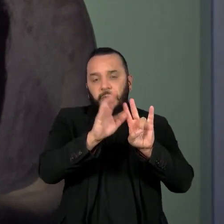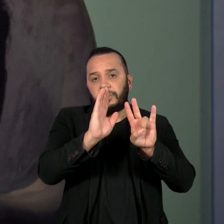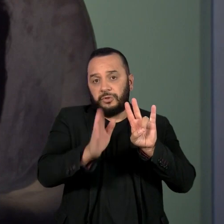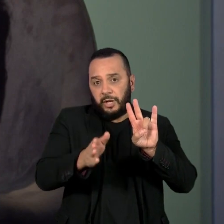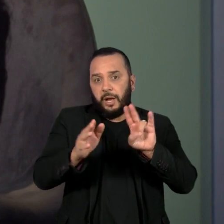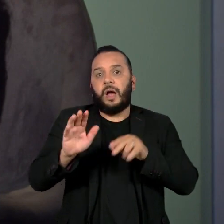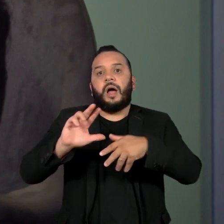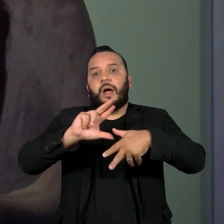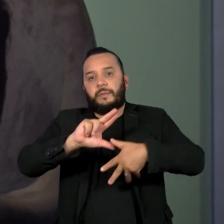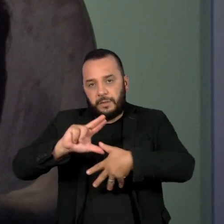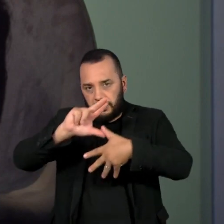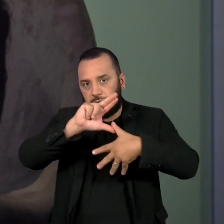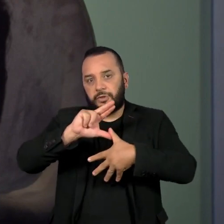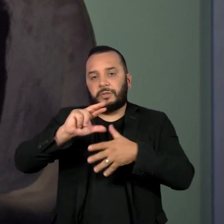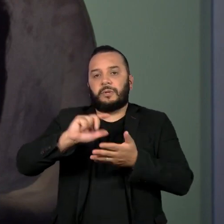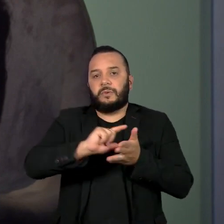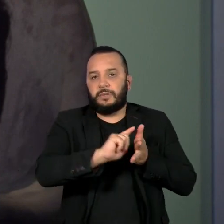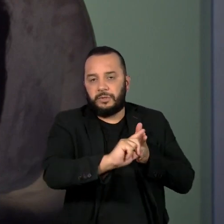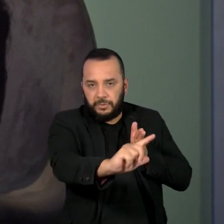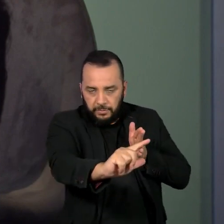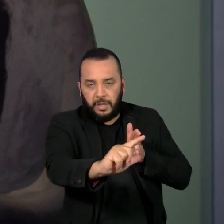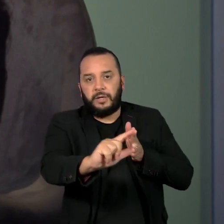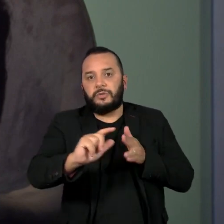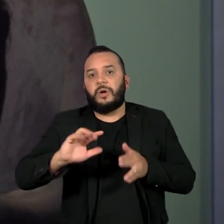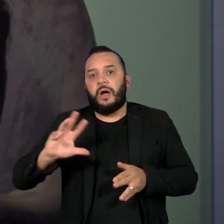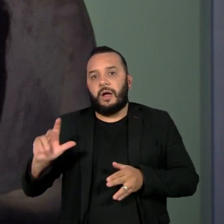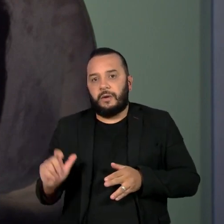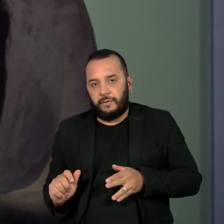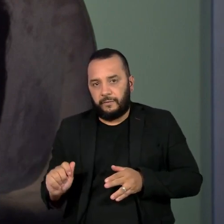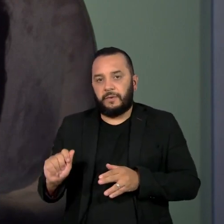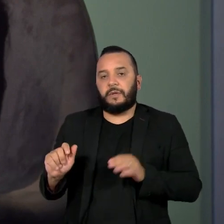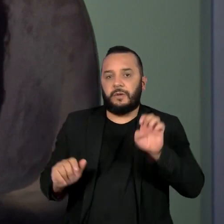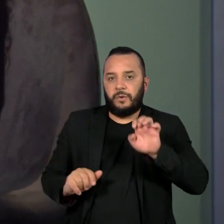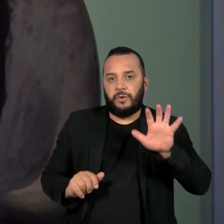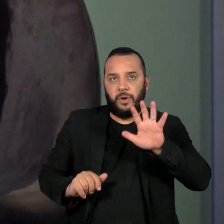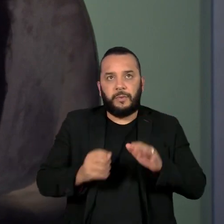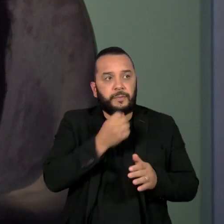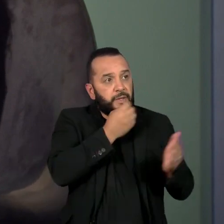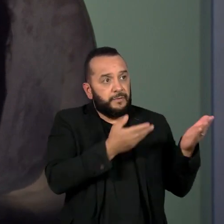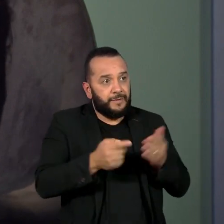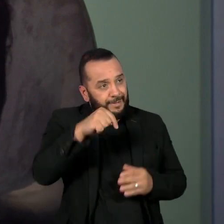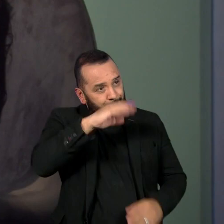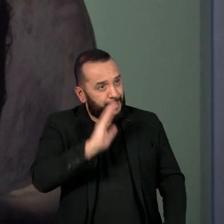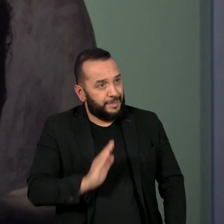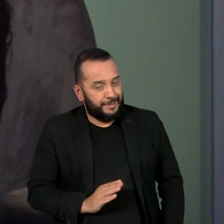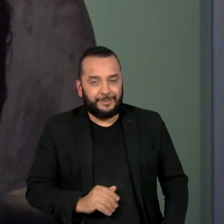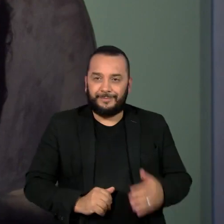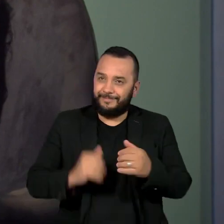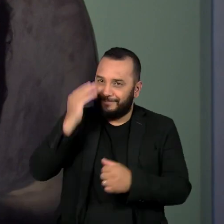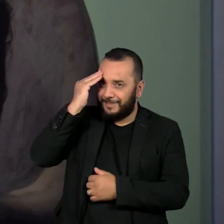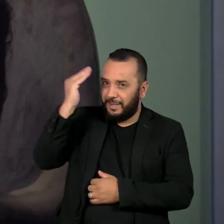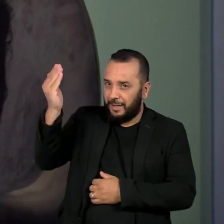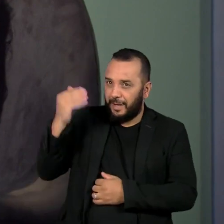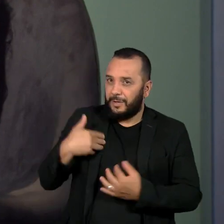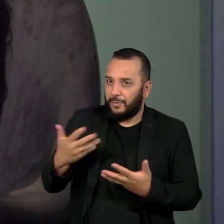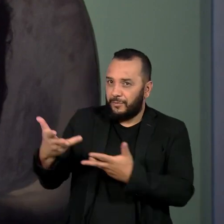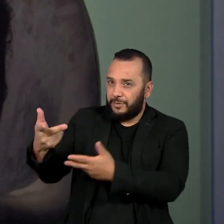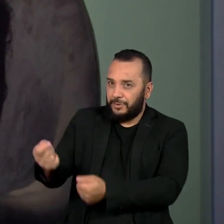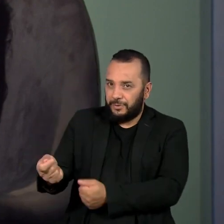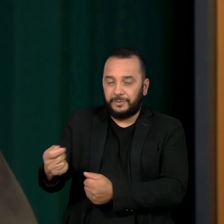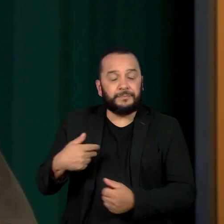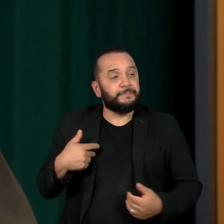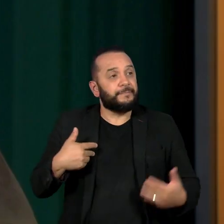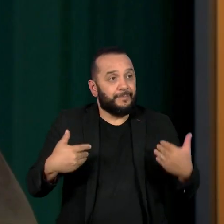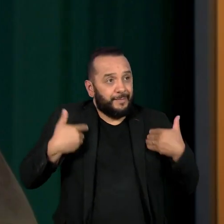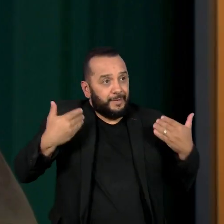Médio, África e Europa. Seja bem-vinda aqui no Brasil, Suelen. Obrigada, professor. Obrigada pelo convite. Uma